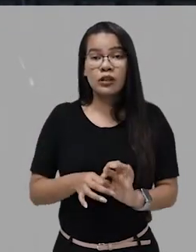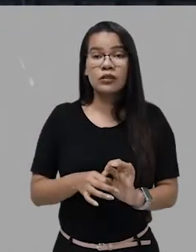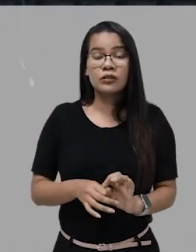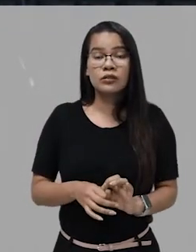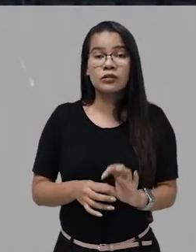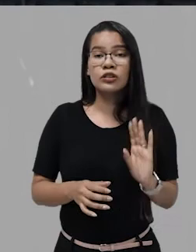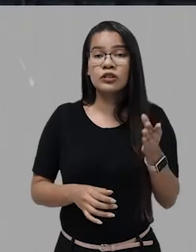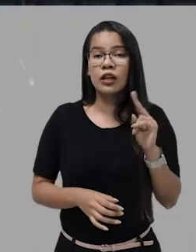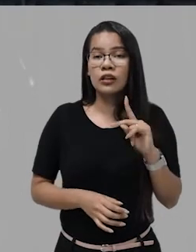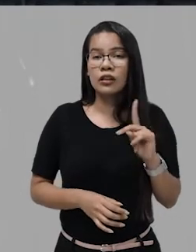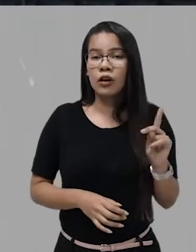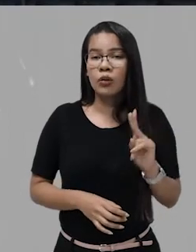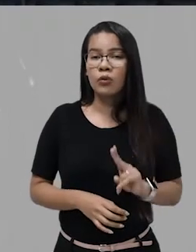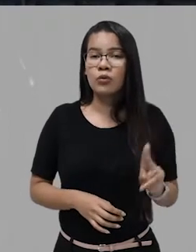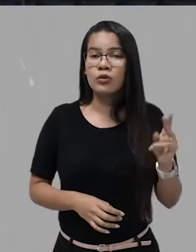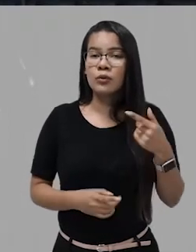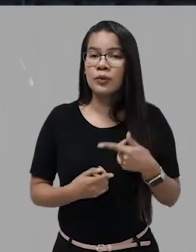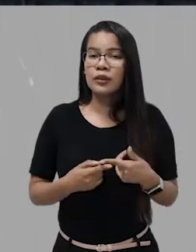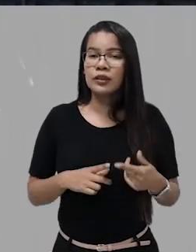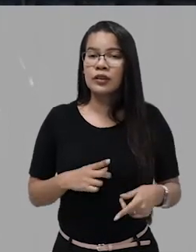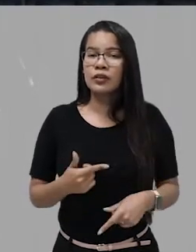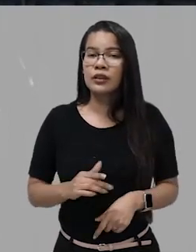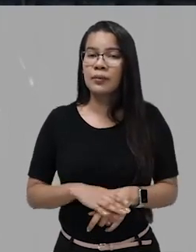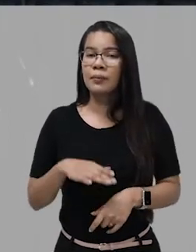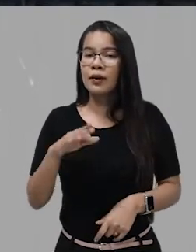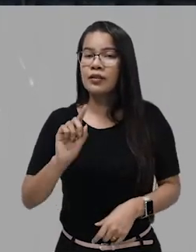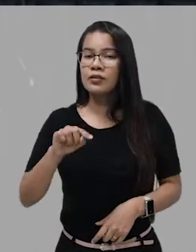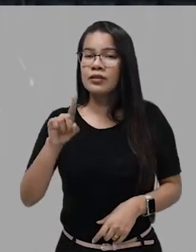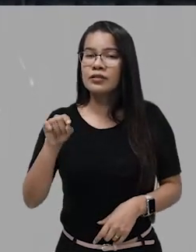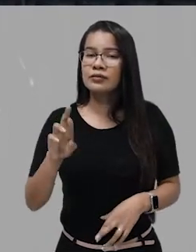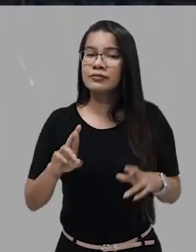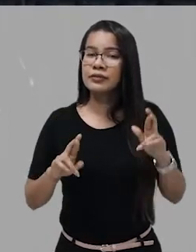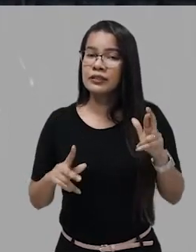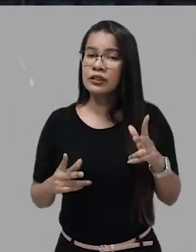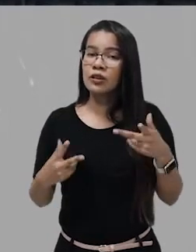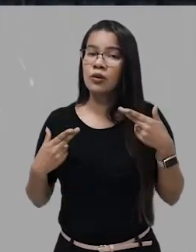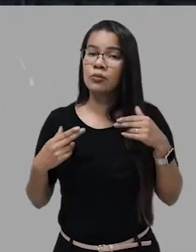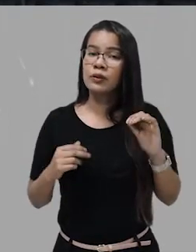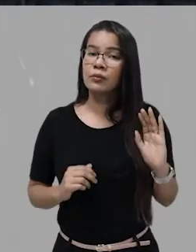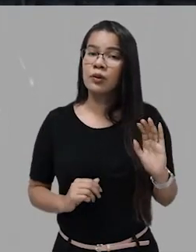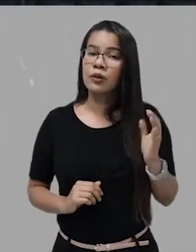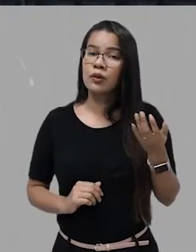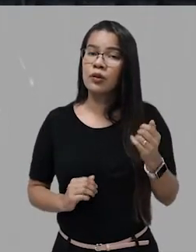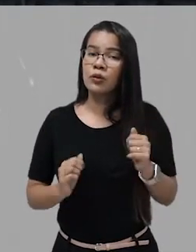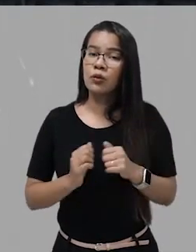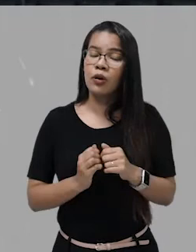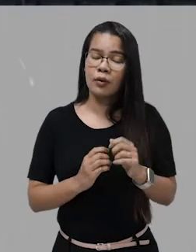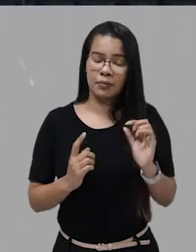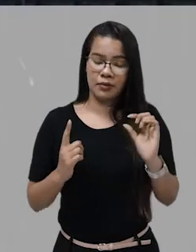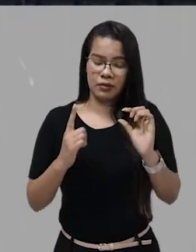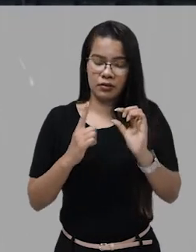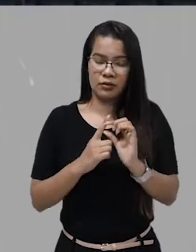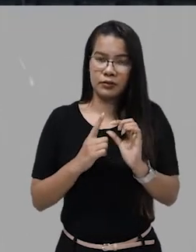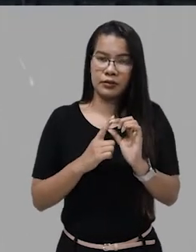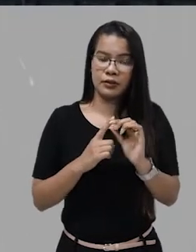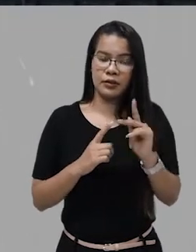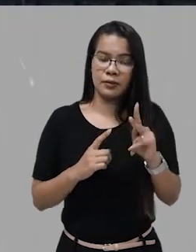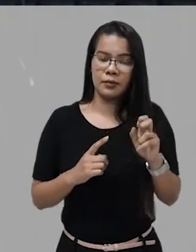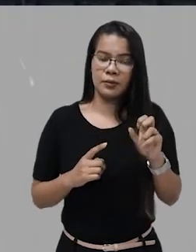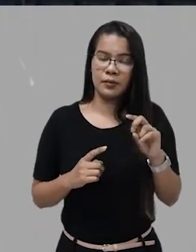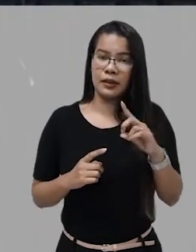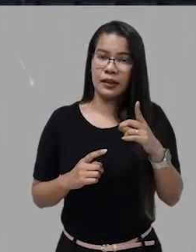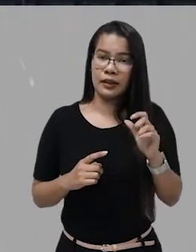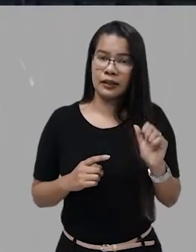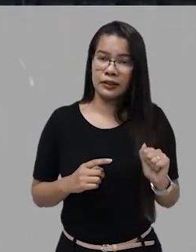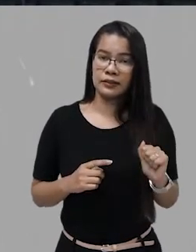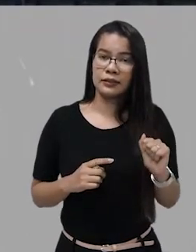já não utiliza, né, porque já não tem mais o acento diferencial. O mesmo ocorre aqui com o caso da palavra pera, que perdeu